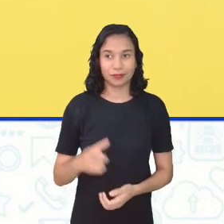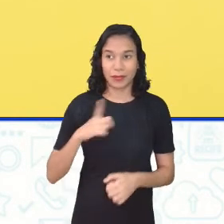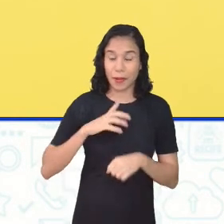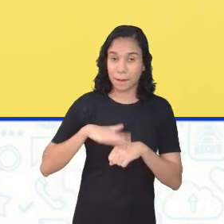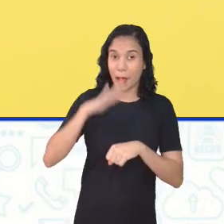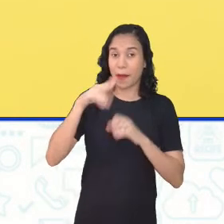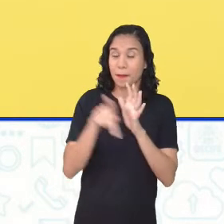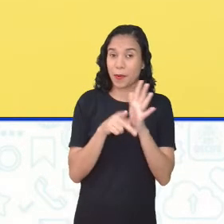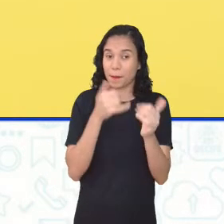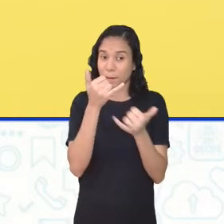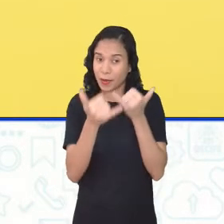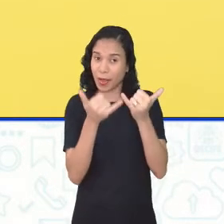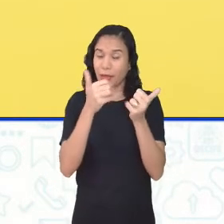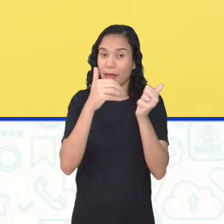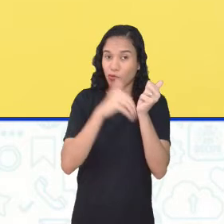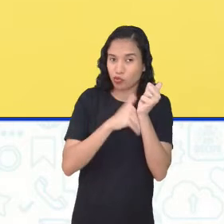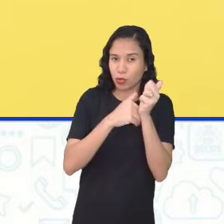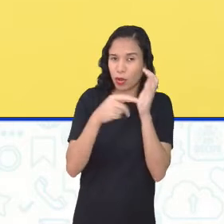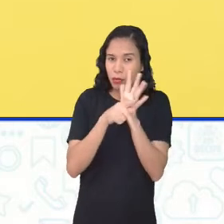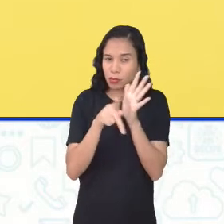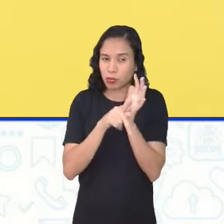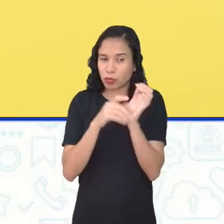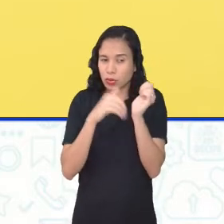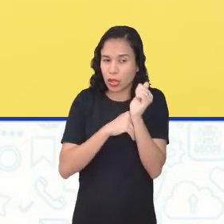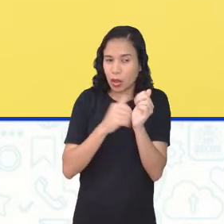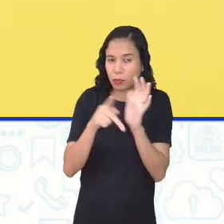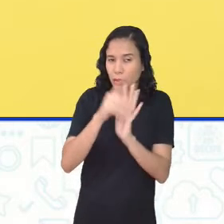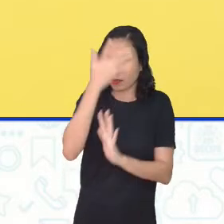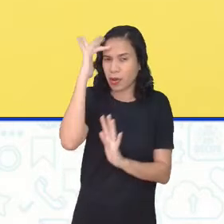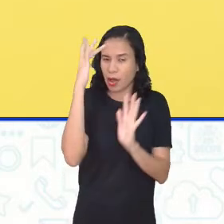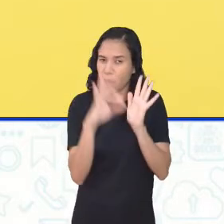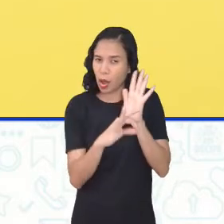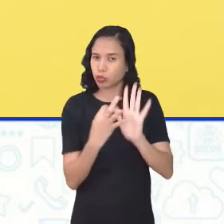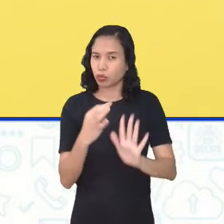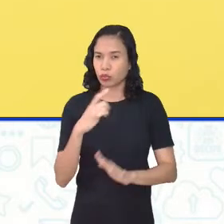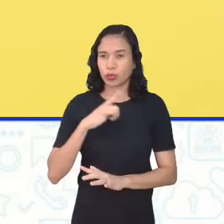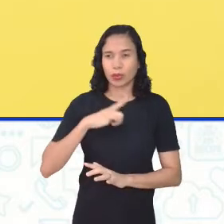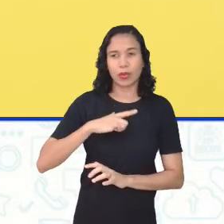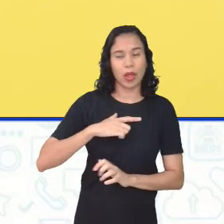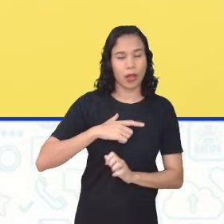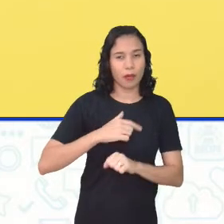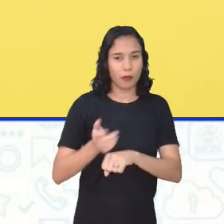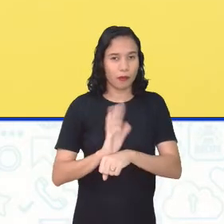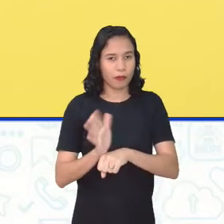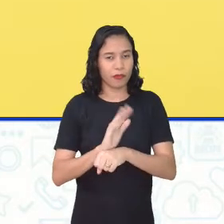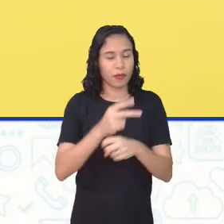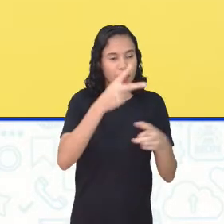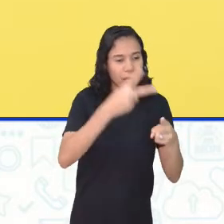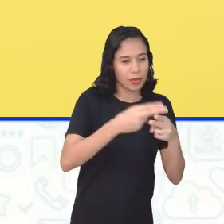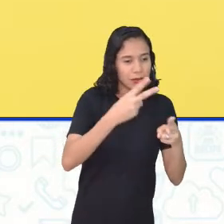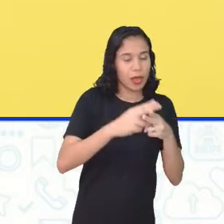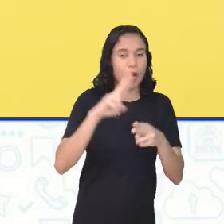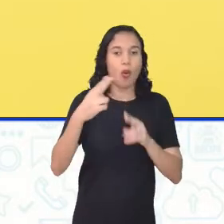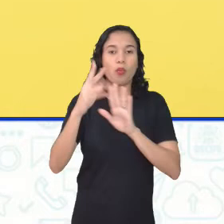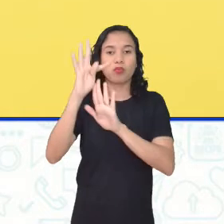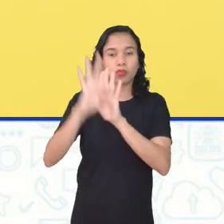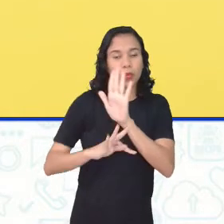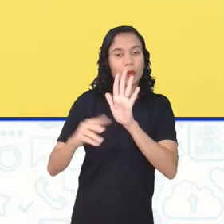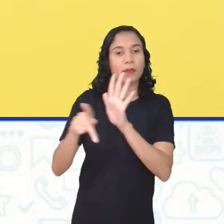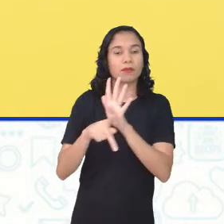Ademais da brincadeira de esconder pistas que os autores tenham durante a escrita do filme, série ou texto,